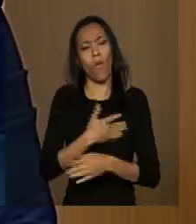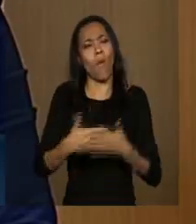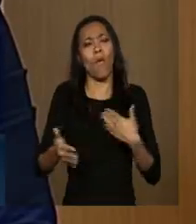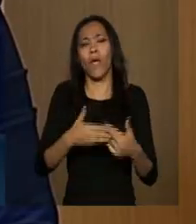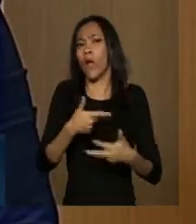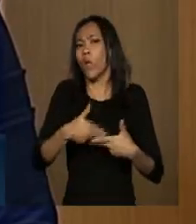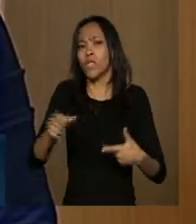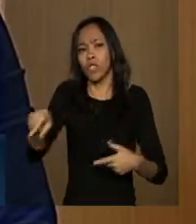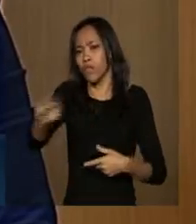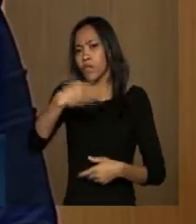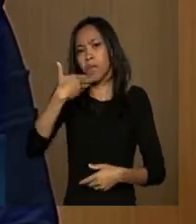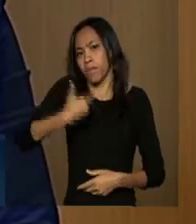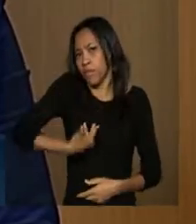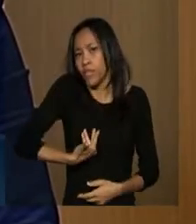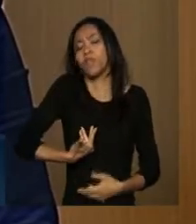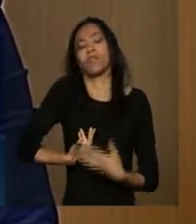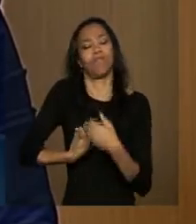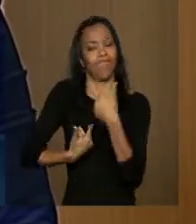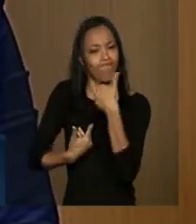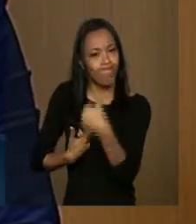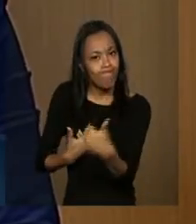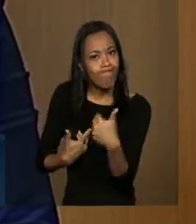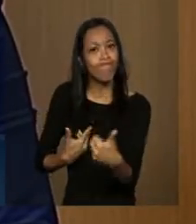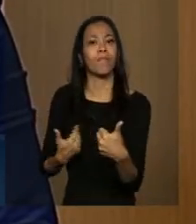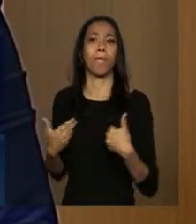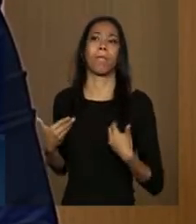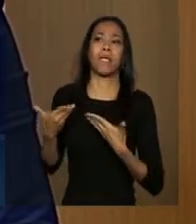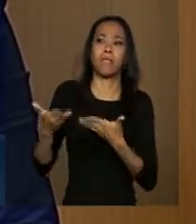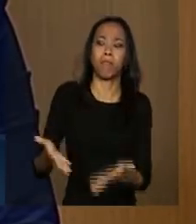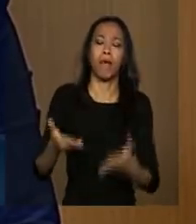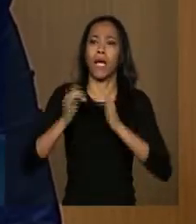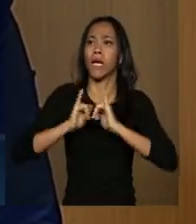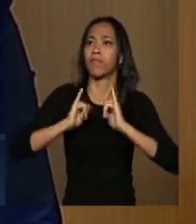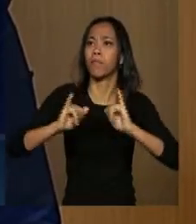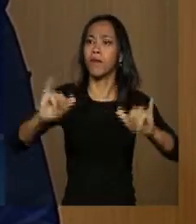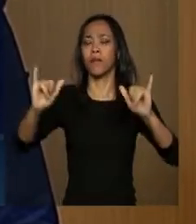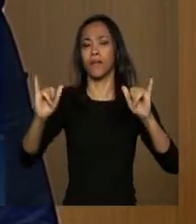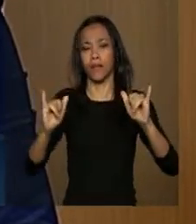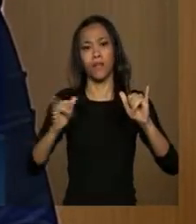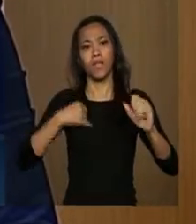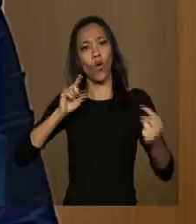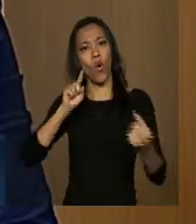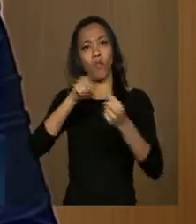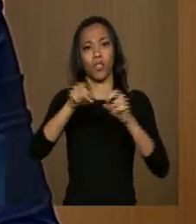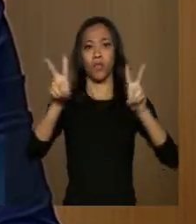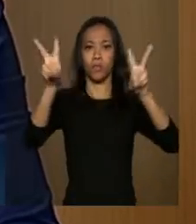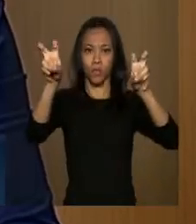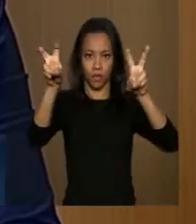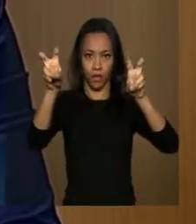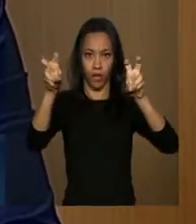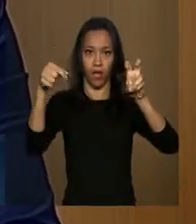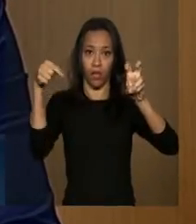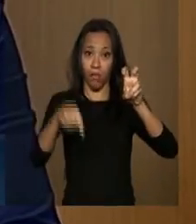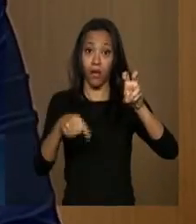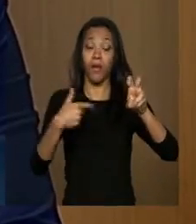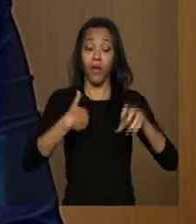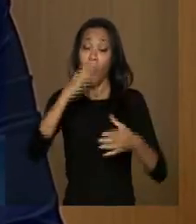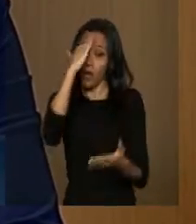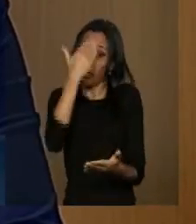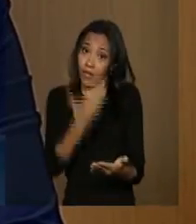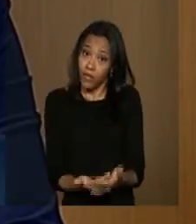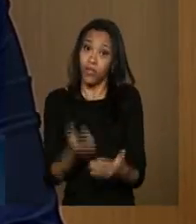qualquer atividade, qualquer solenidade, qualquer campanha que tenha a ver com esse tema, porque eu